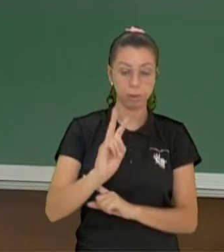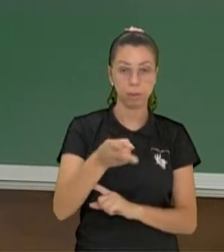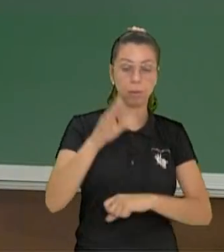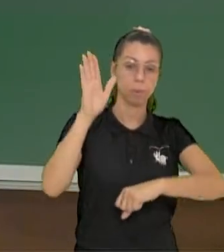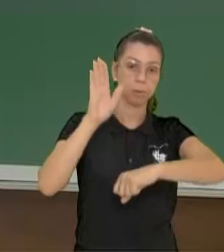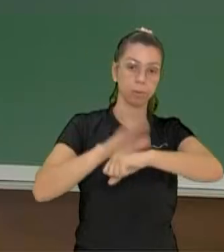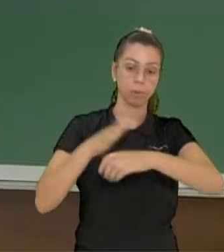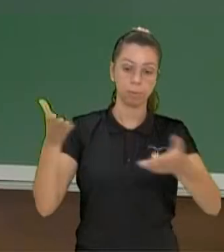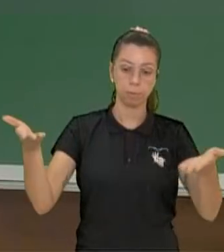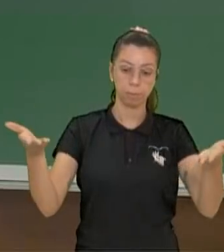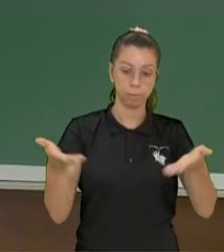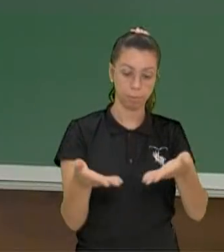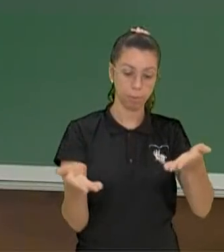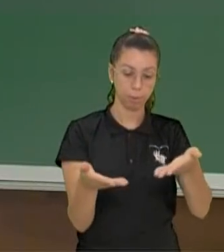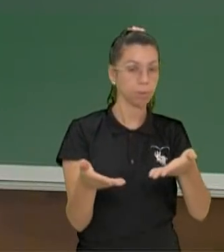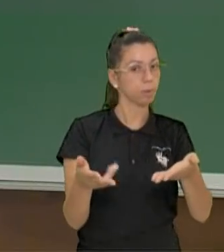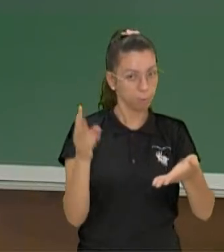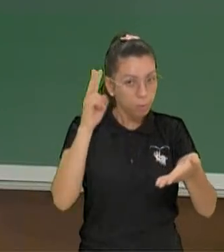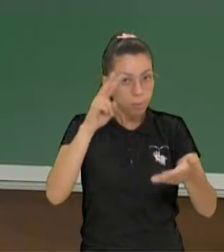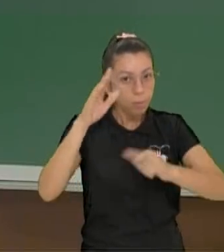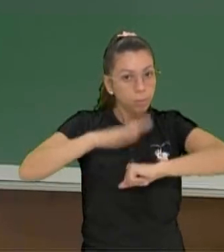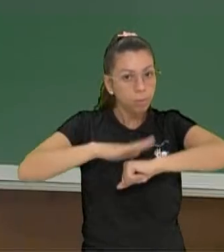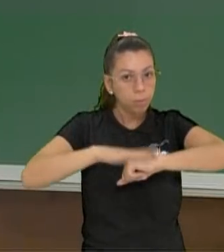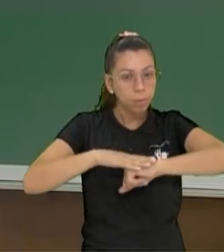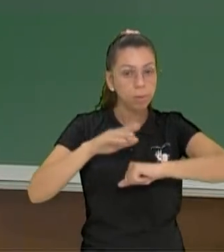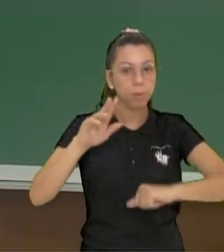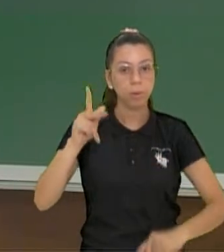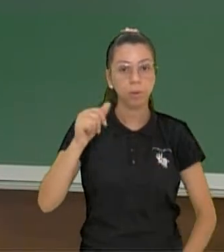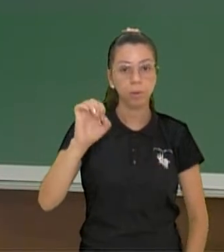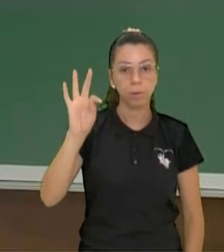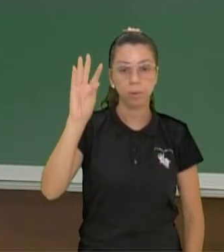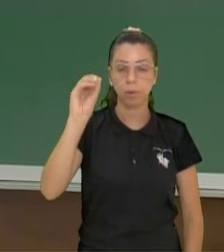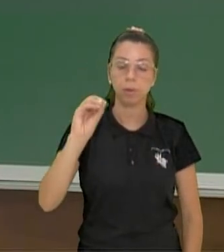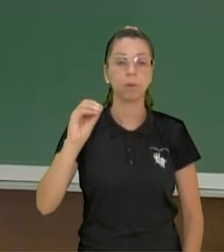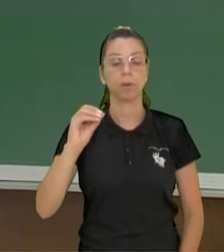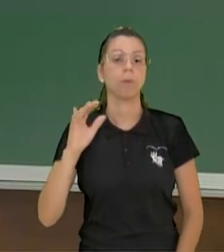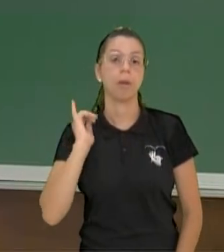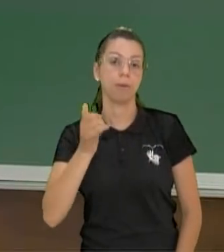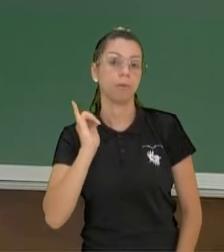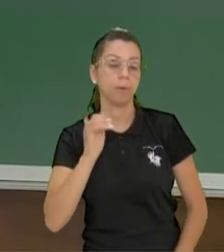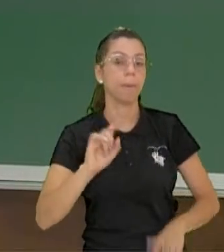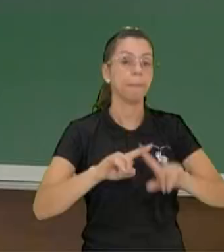tempo presente, sendo historiador. Não é relatar o tempo presente,